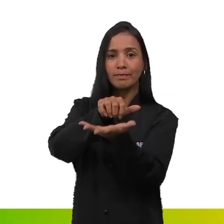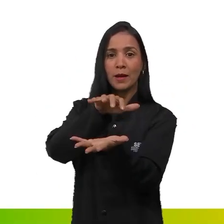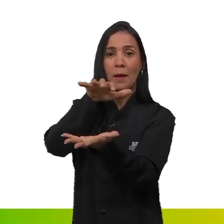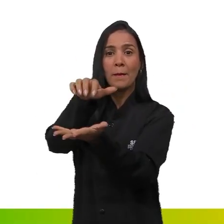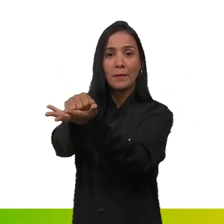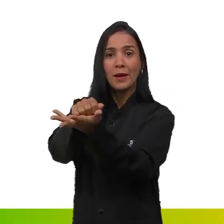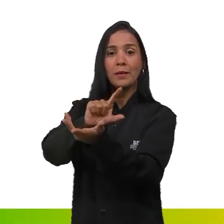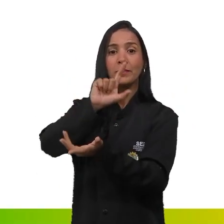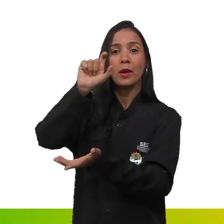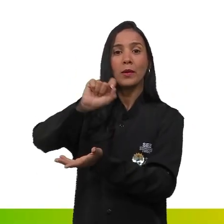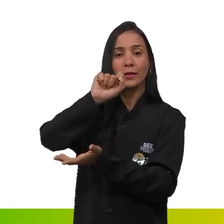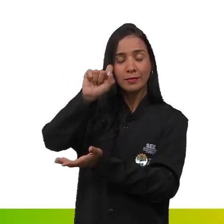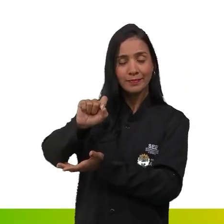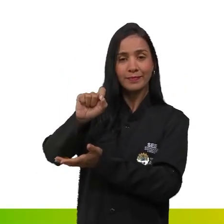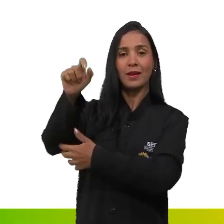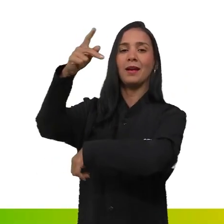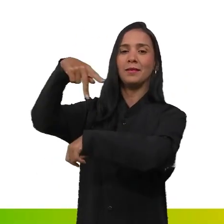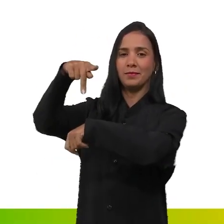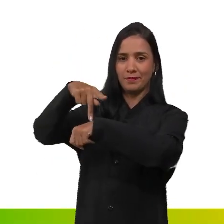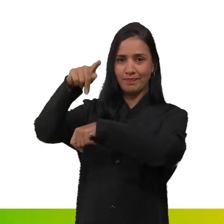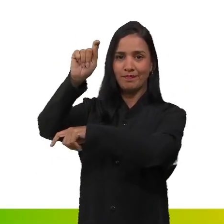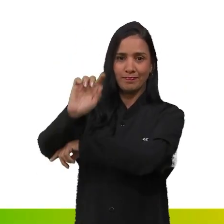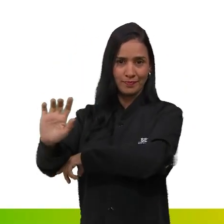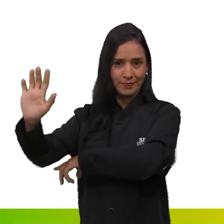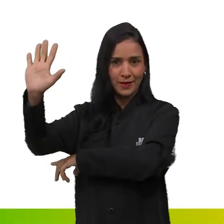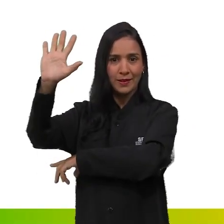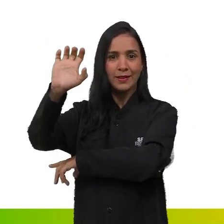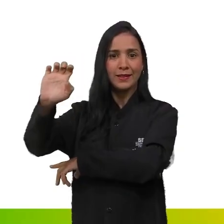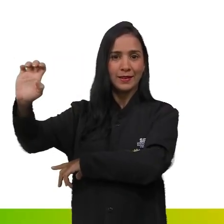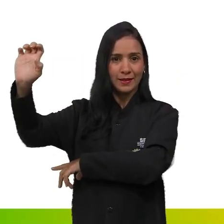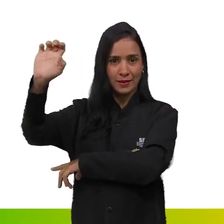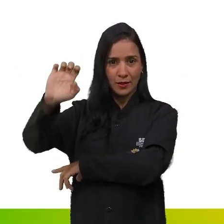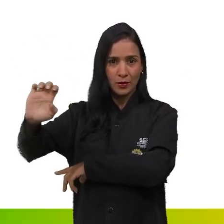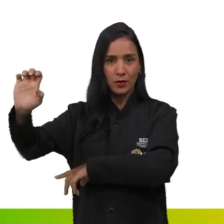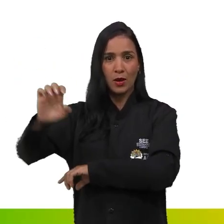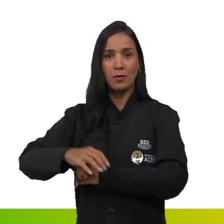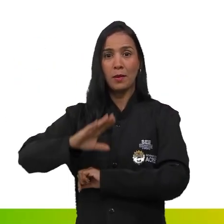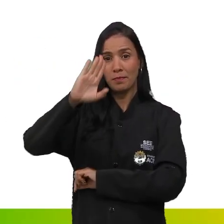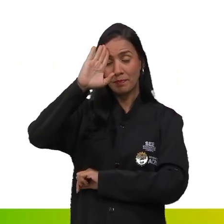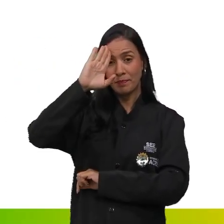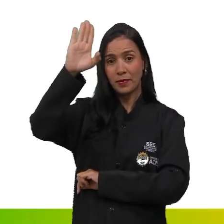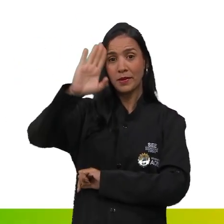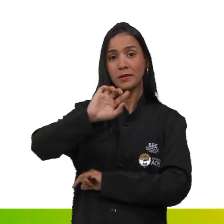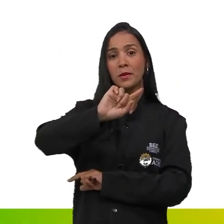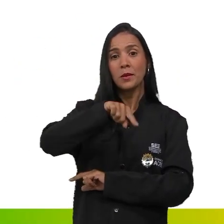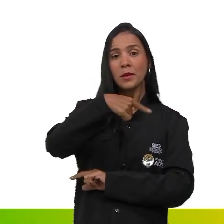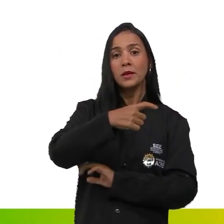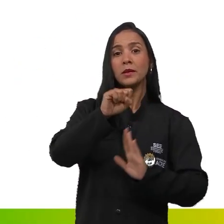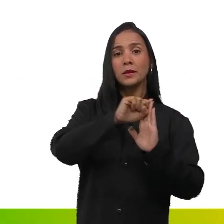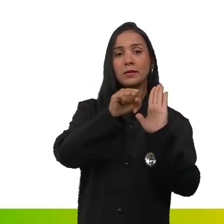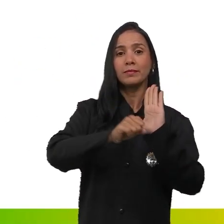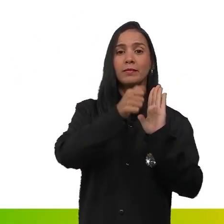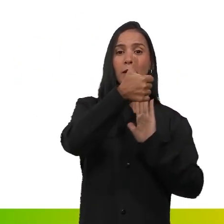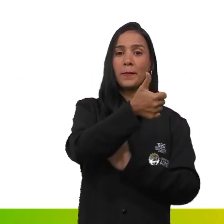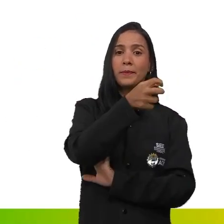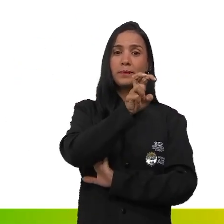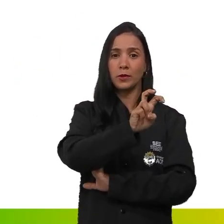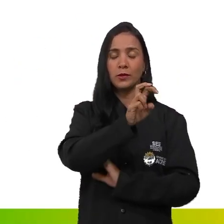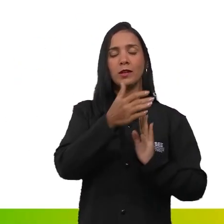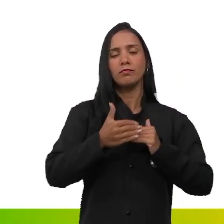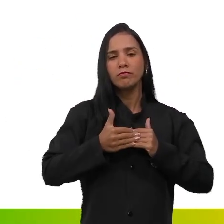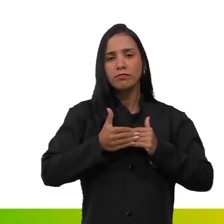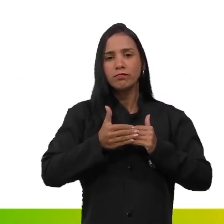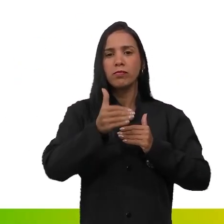anteriormente, pelas potências europeias, principalmente a partir do século XV. Nessa